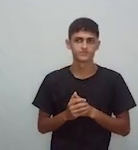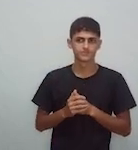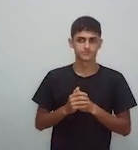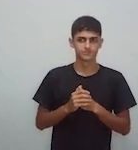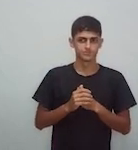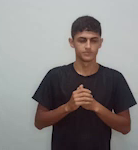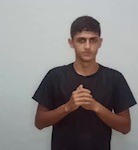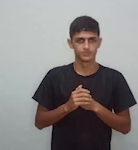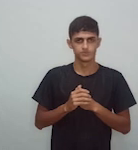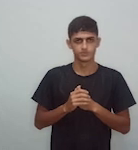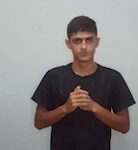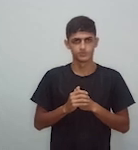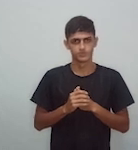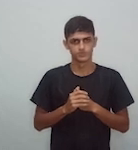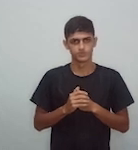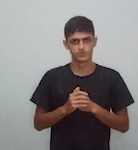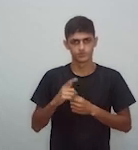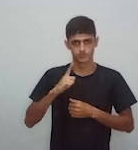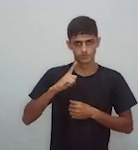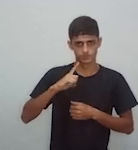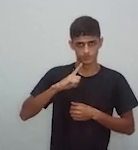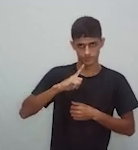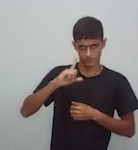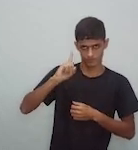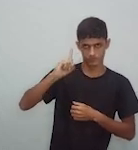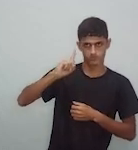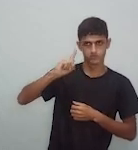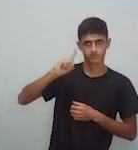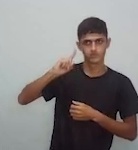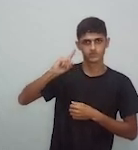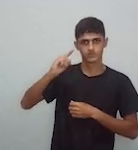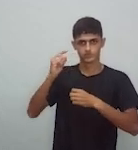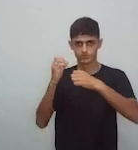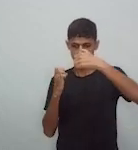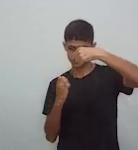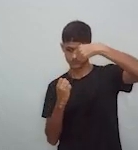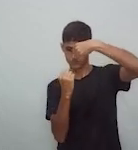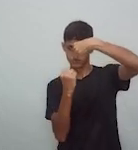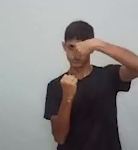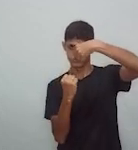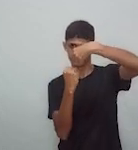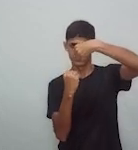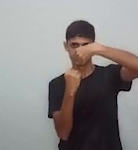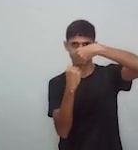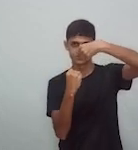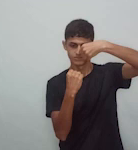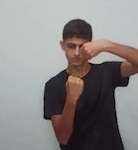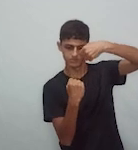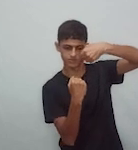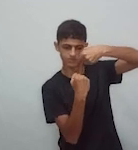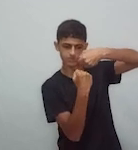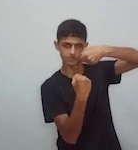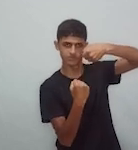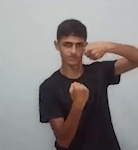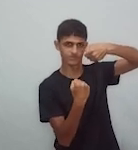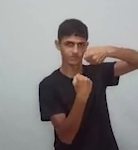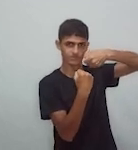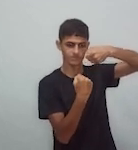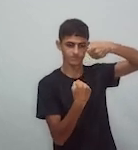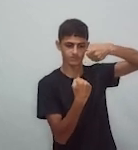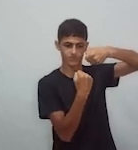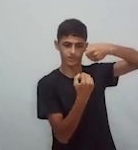sinapses. Então, ó, veja que aqui eu tenho um dendrito e aqui eu tenho um axônio. Então, quando um chega próximo do outro, ele começa a